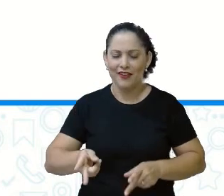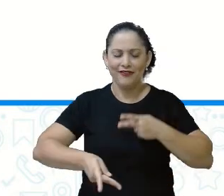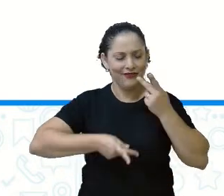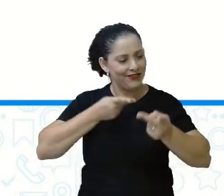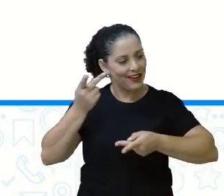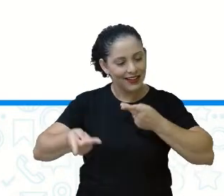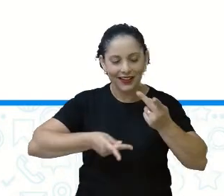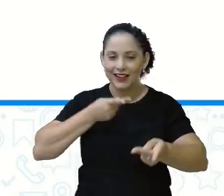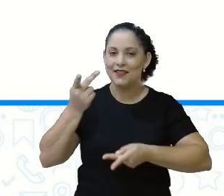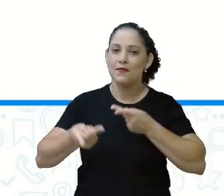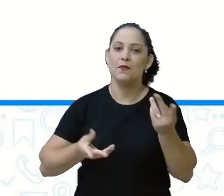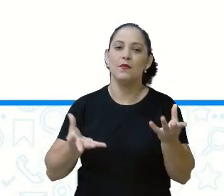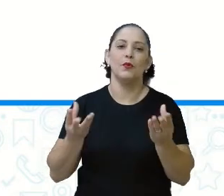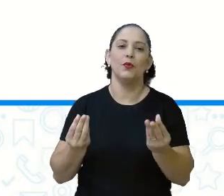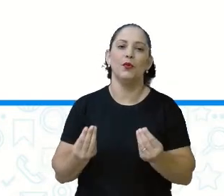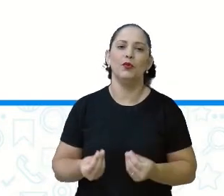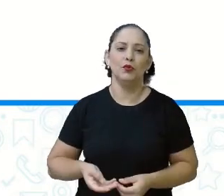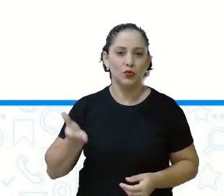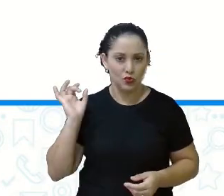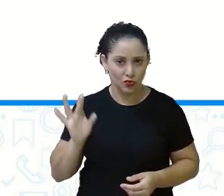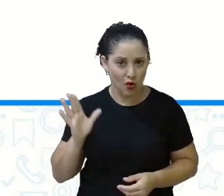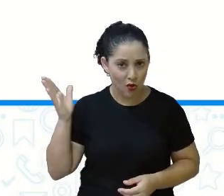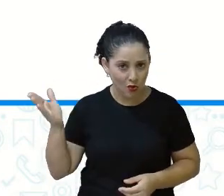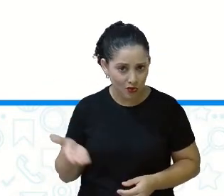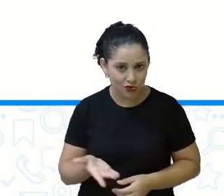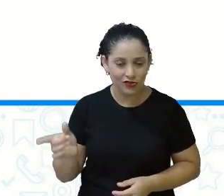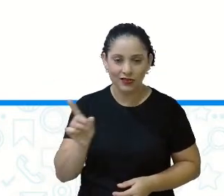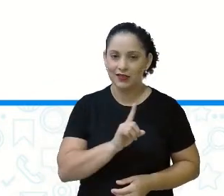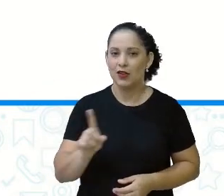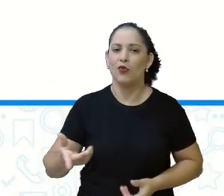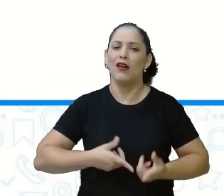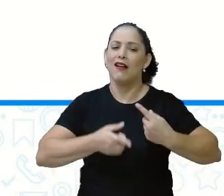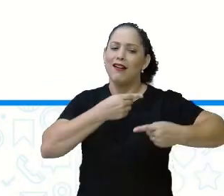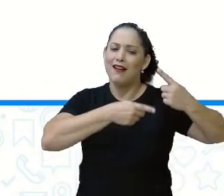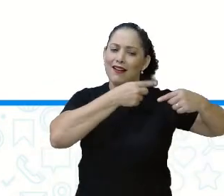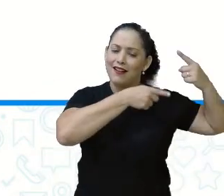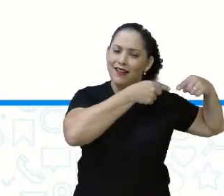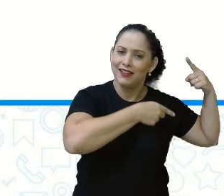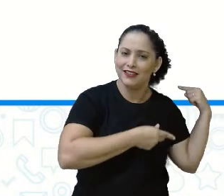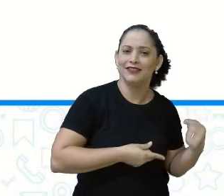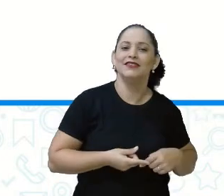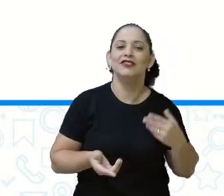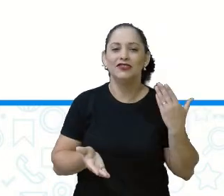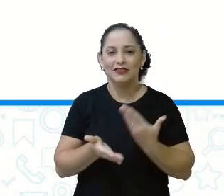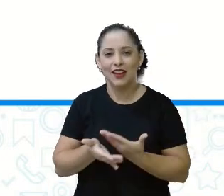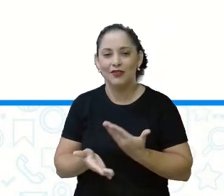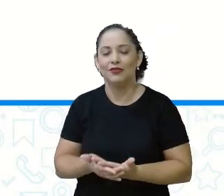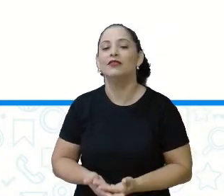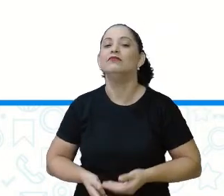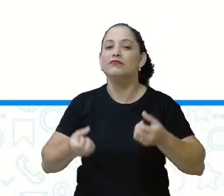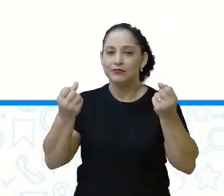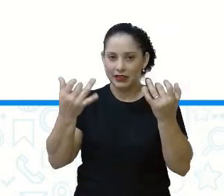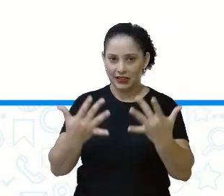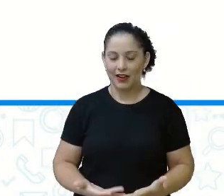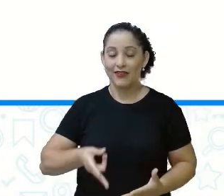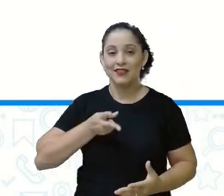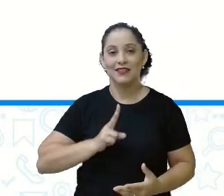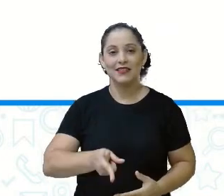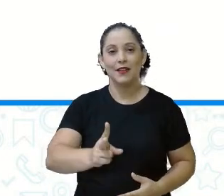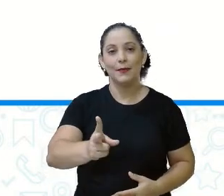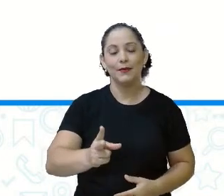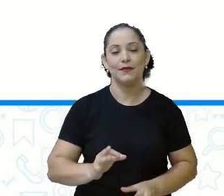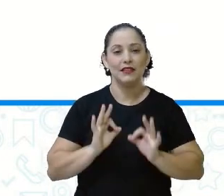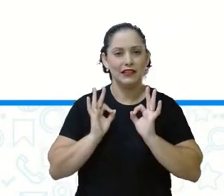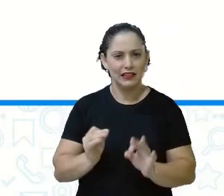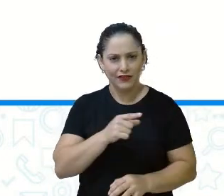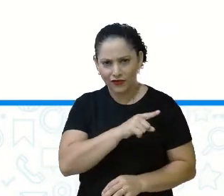sobre isso, né? E não só hoje, já falei isso em outros momentos, lá no começo das nossas aulas. Então, eu tenho certeza que ninguém